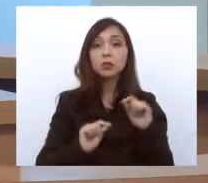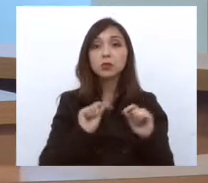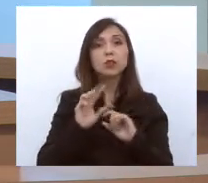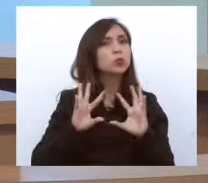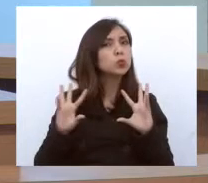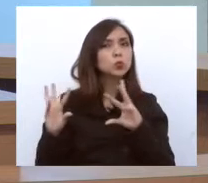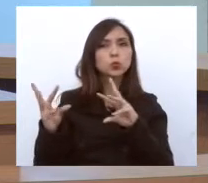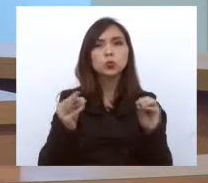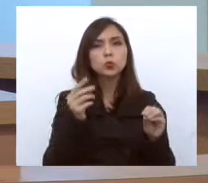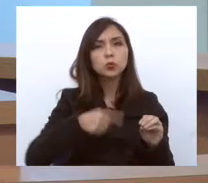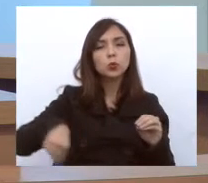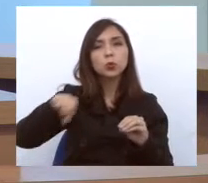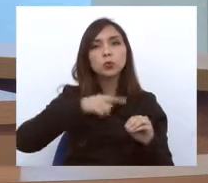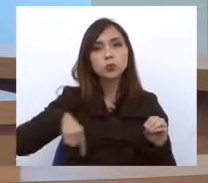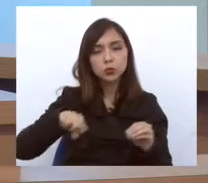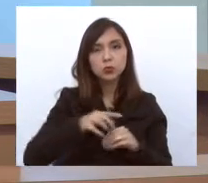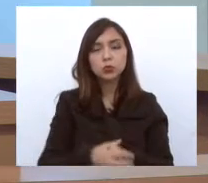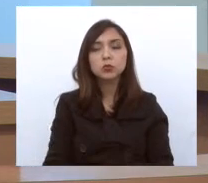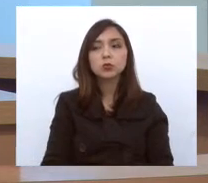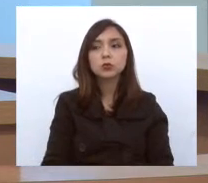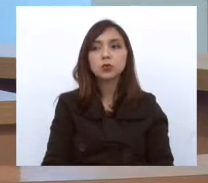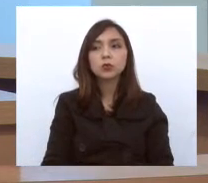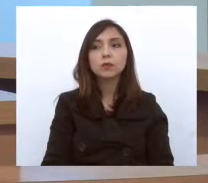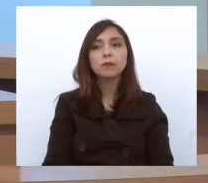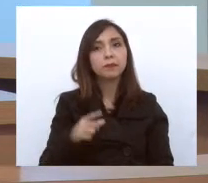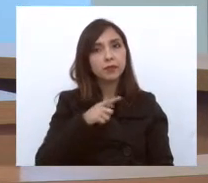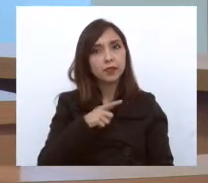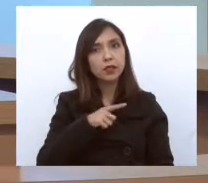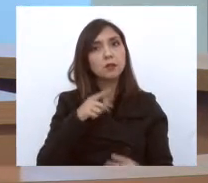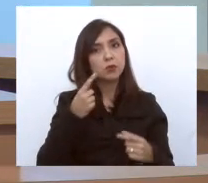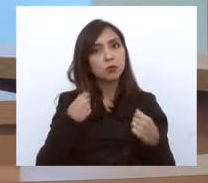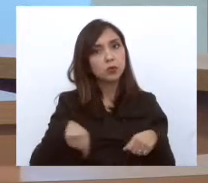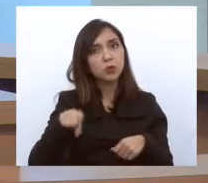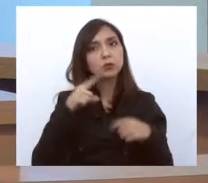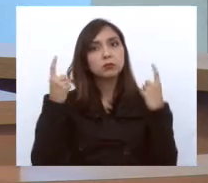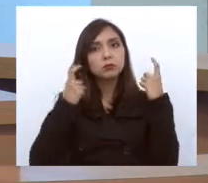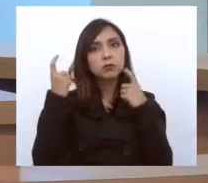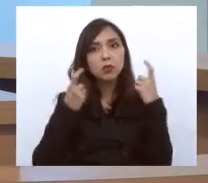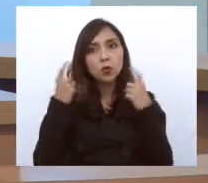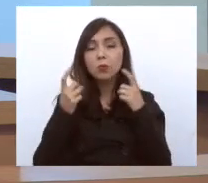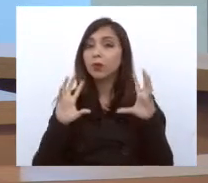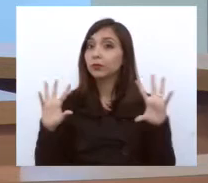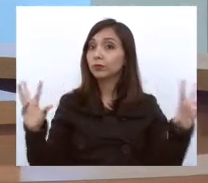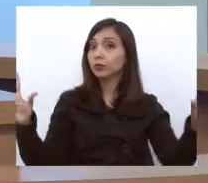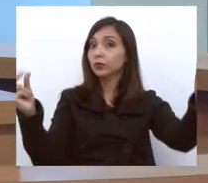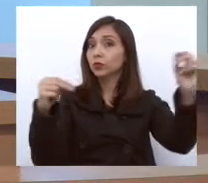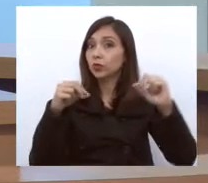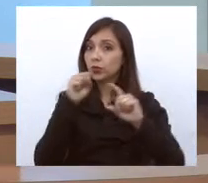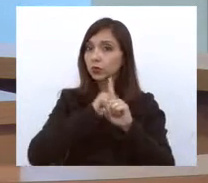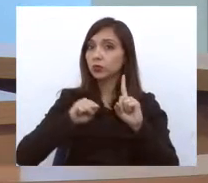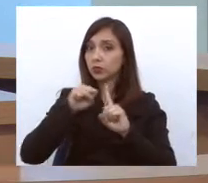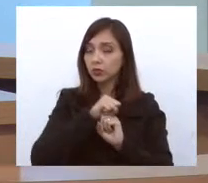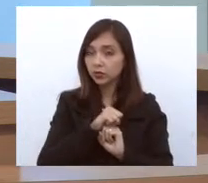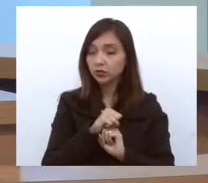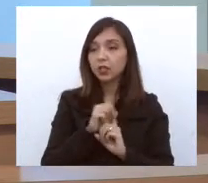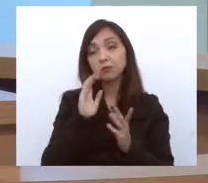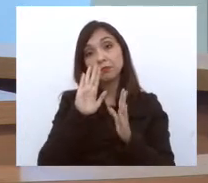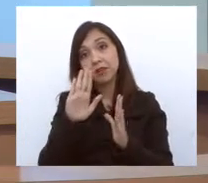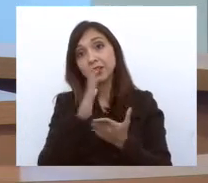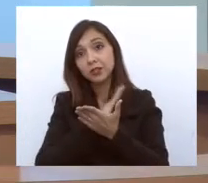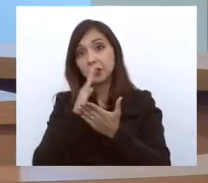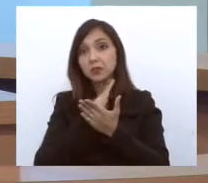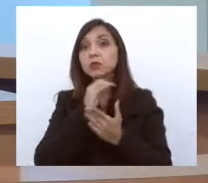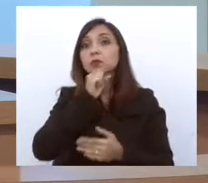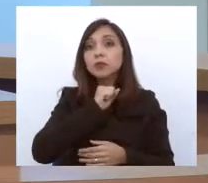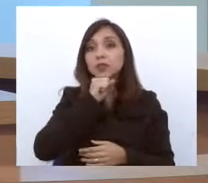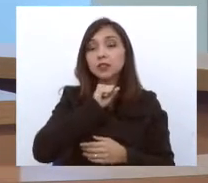todos nós, vereador Eduardo Barreto, temos que nos preocupar com todos da sociedade, mas as pessoas